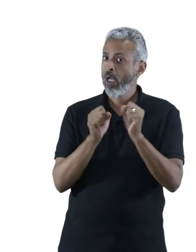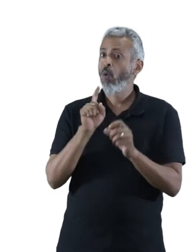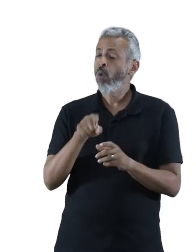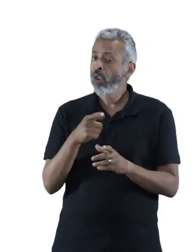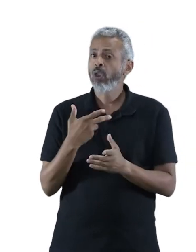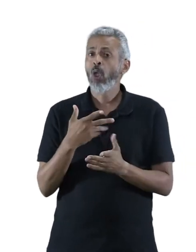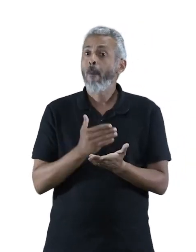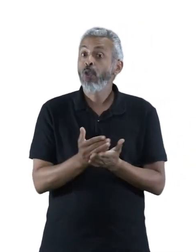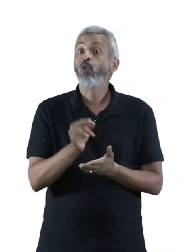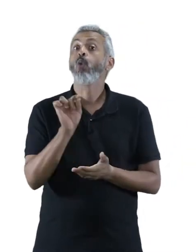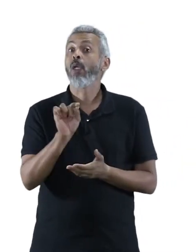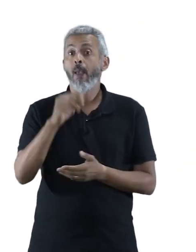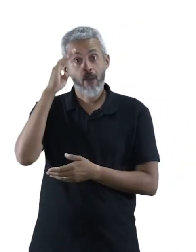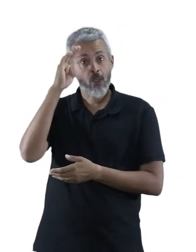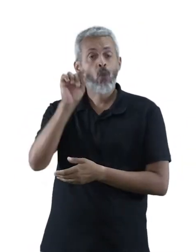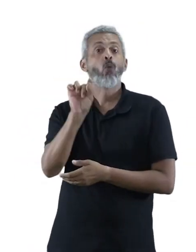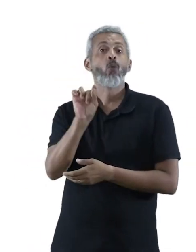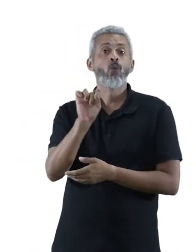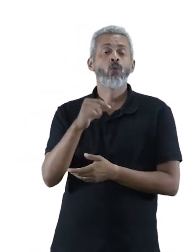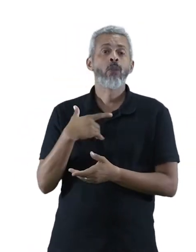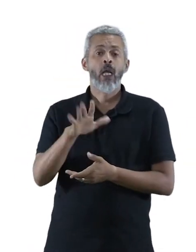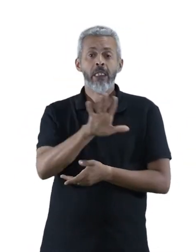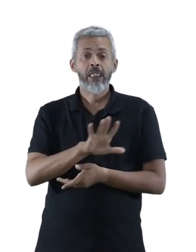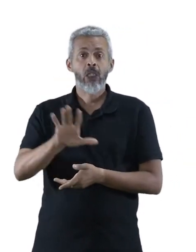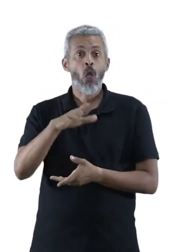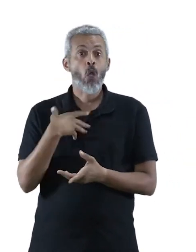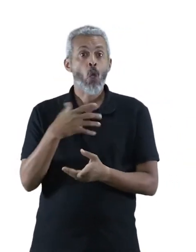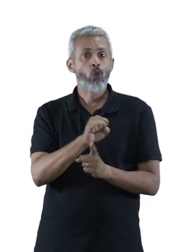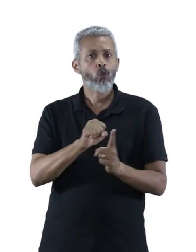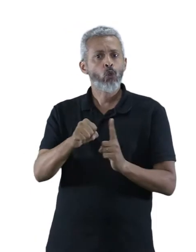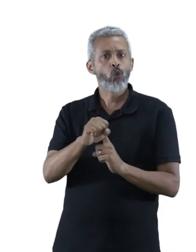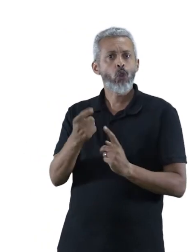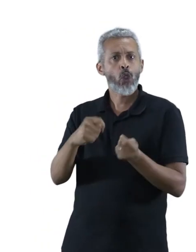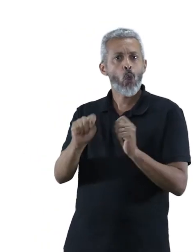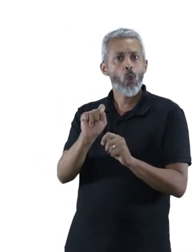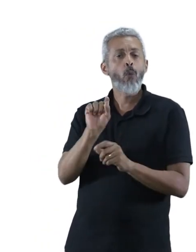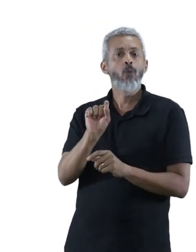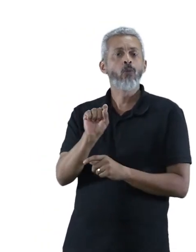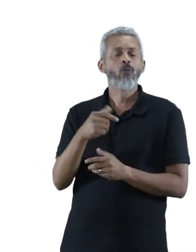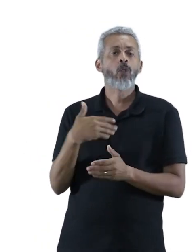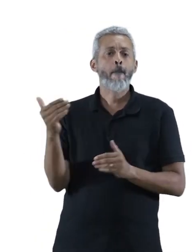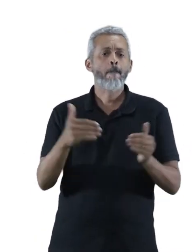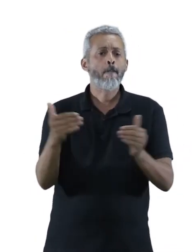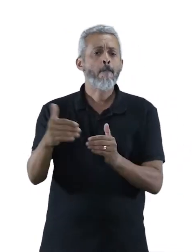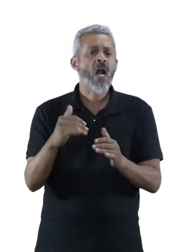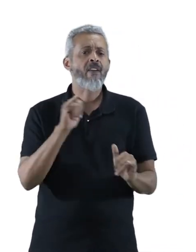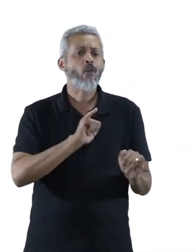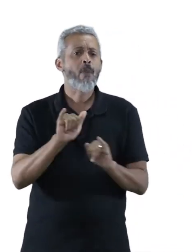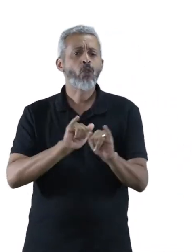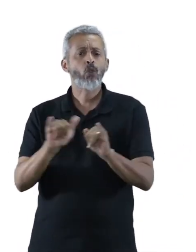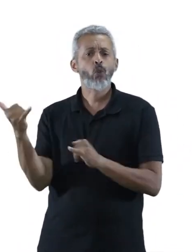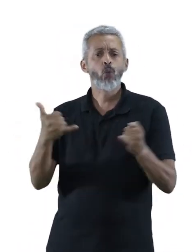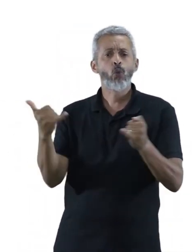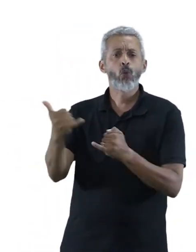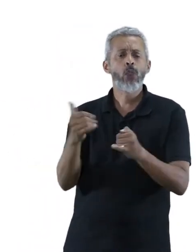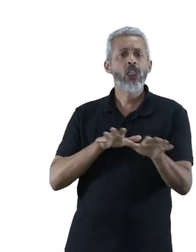série de coisas, principalmente nesse cenário socioeconômico, onde trouxe mais informações